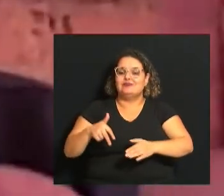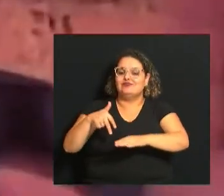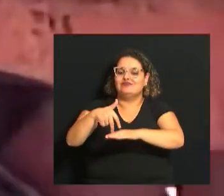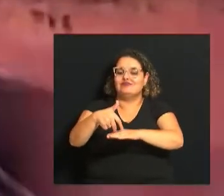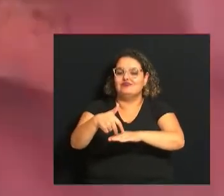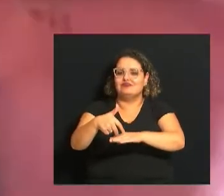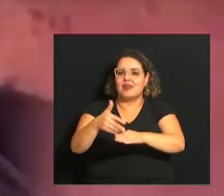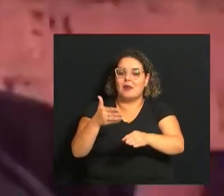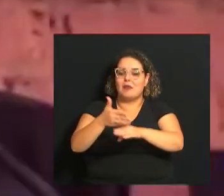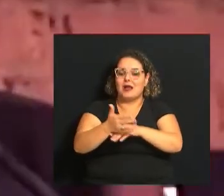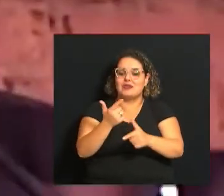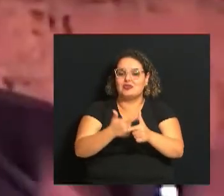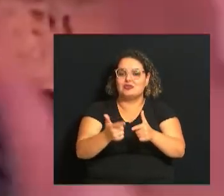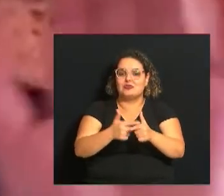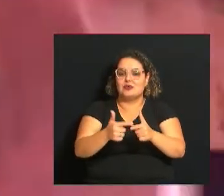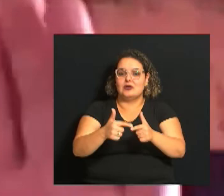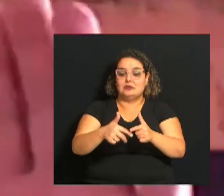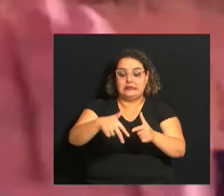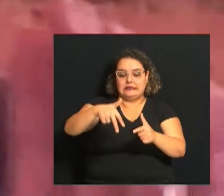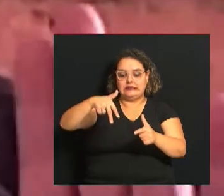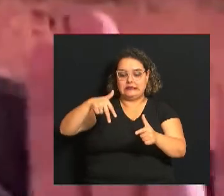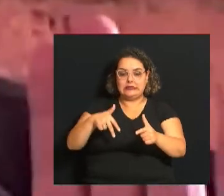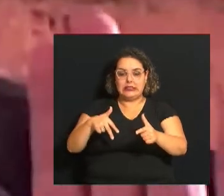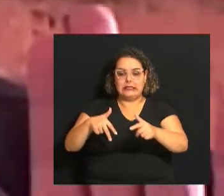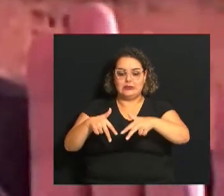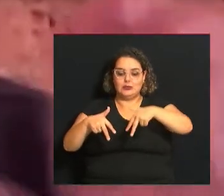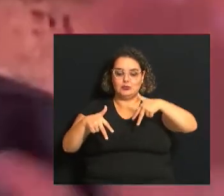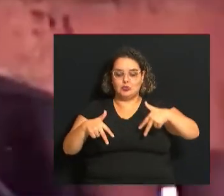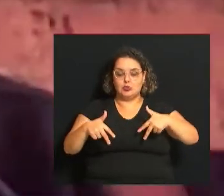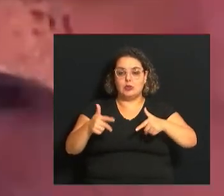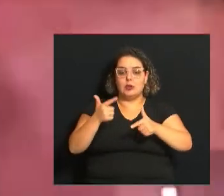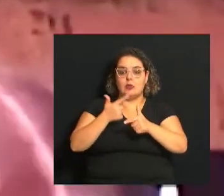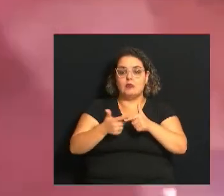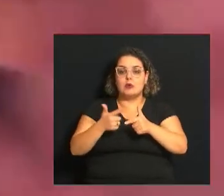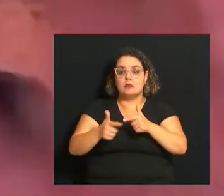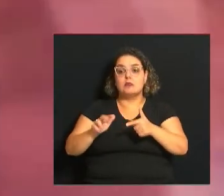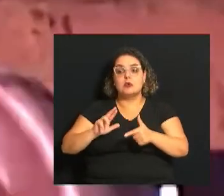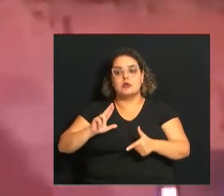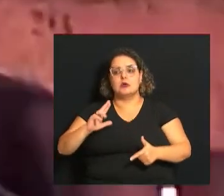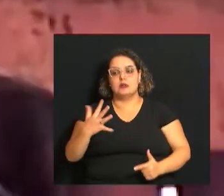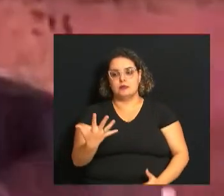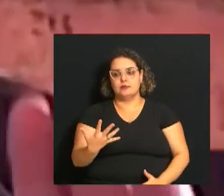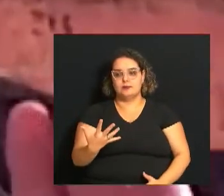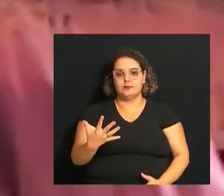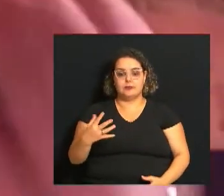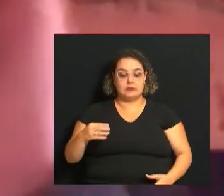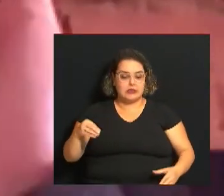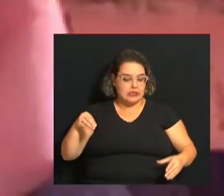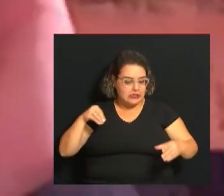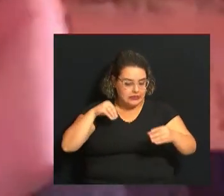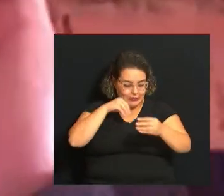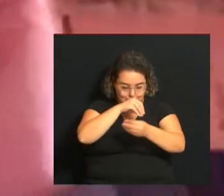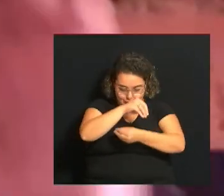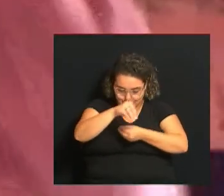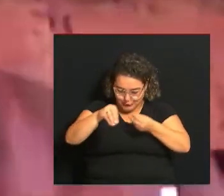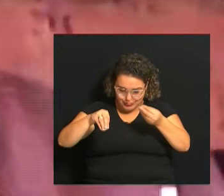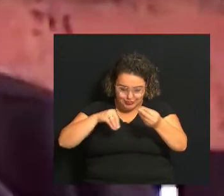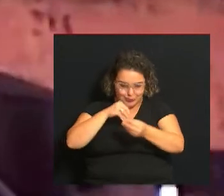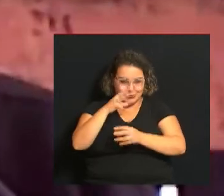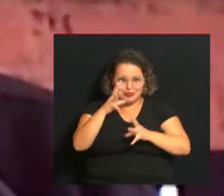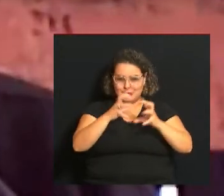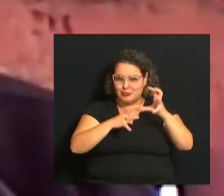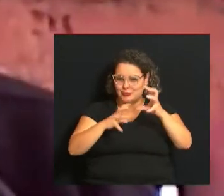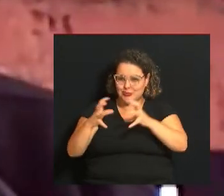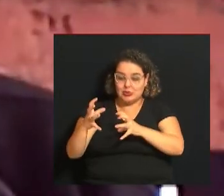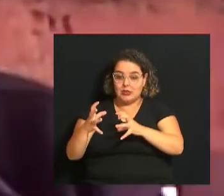problema e virar para o outro lado e começar a ser parte da solução. Elas estão tão envolvidas no debate que elas não veem que o